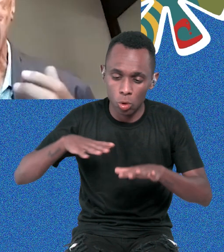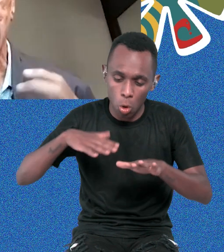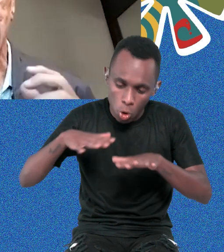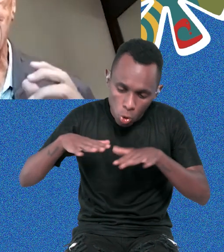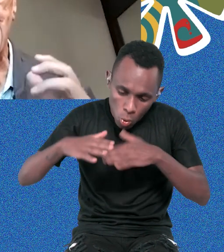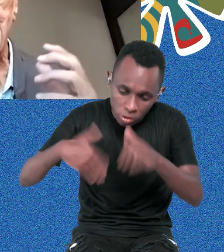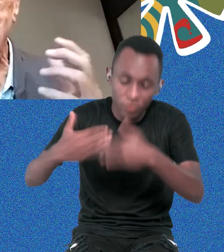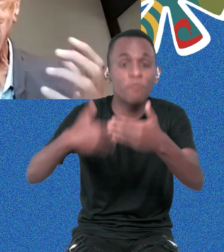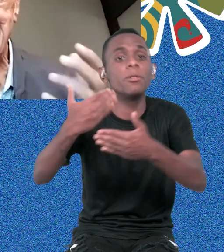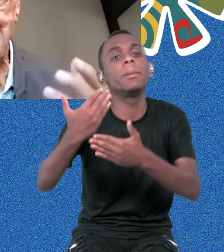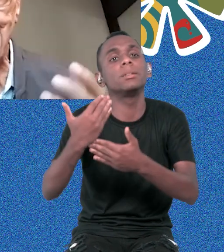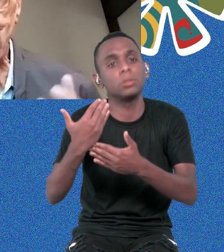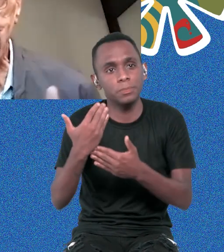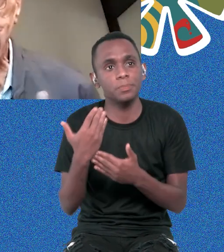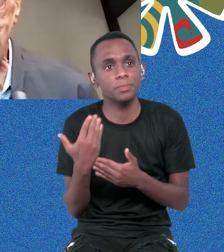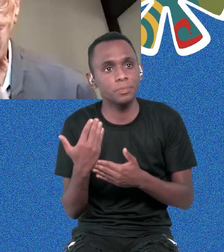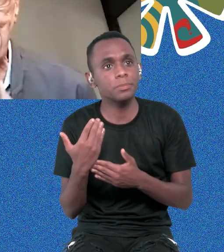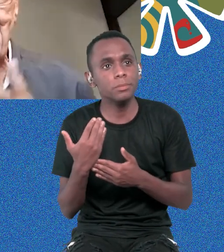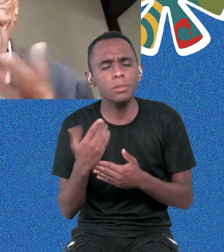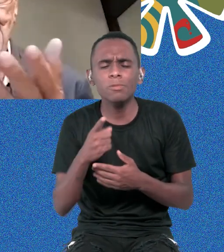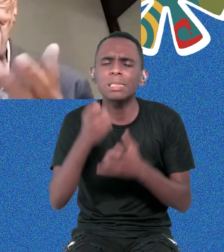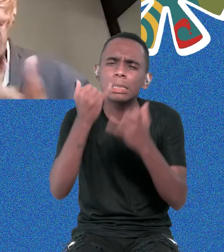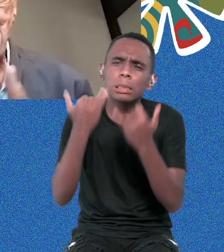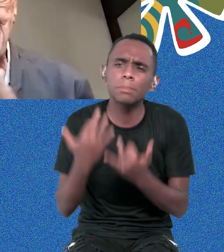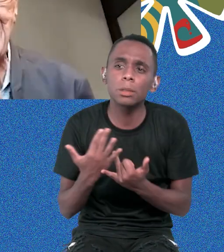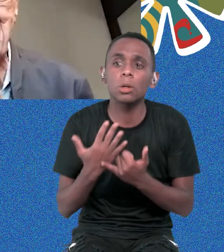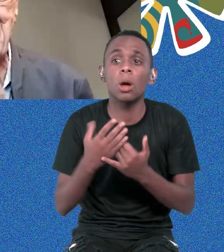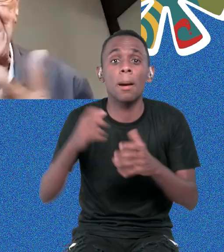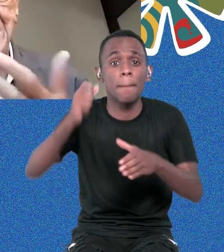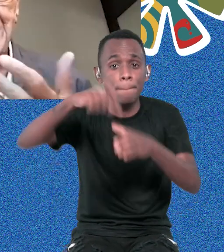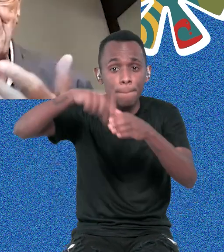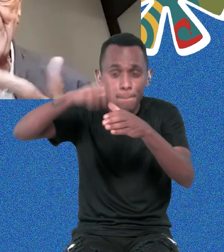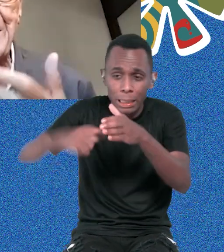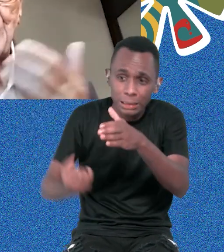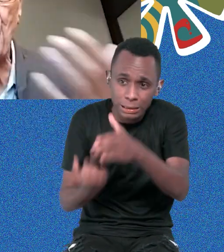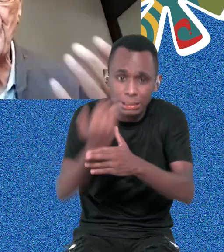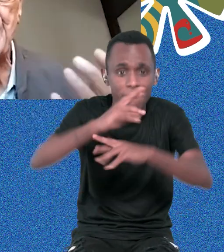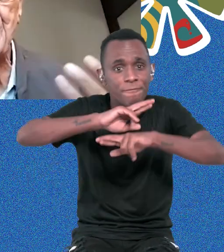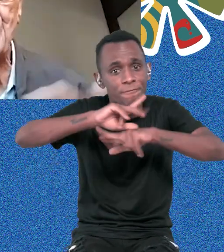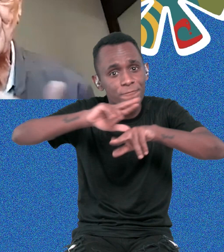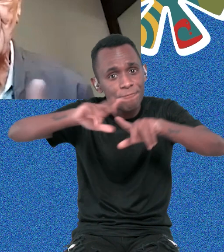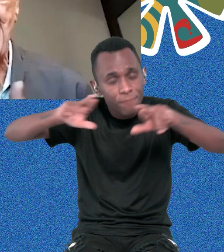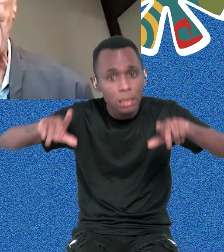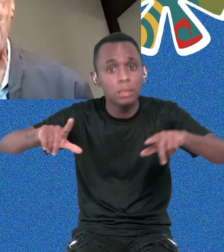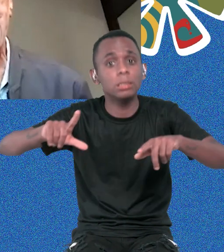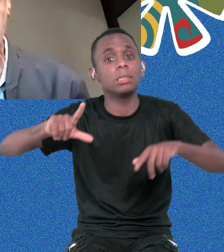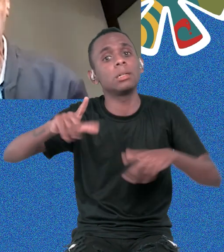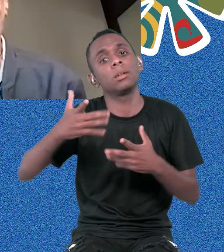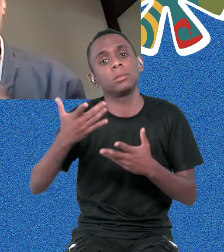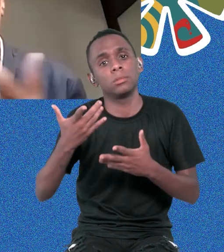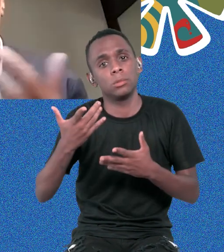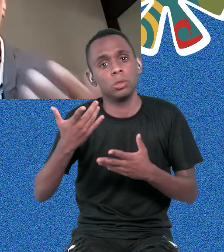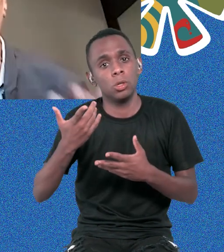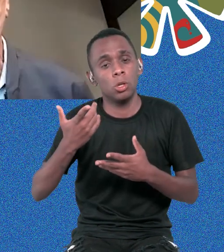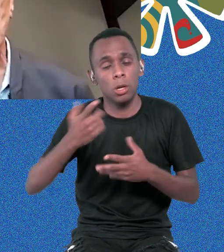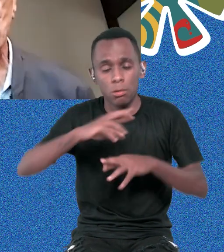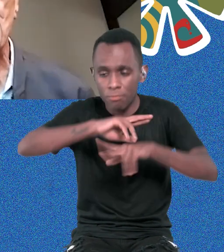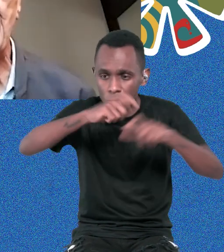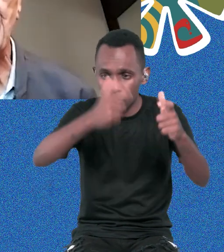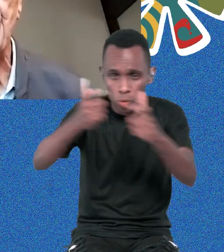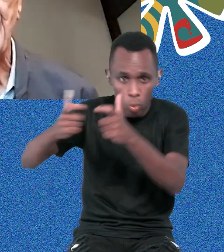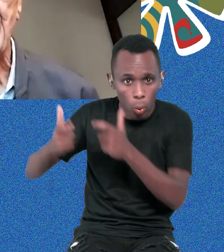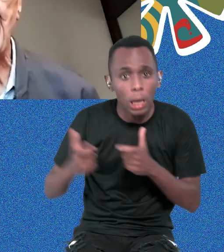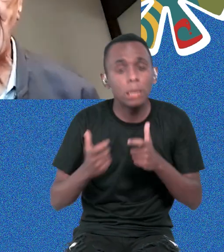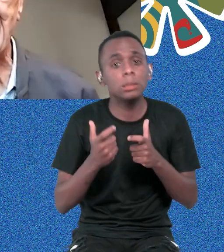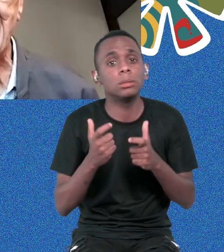dinâmica, digamos, como você falou, a quantia de plantas e plantações e tudo isso que estão aparecendo por